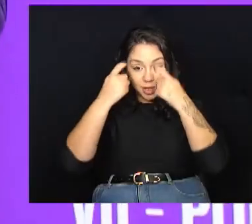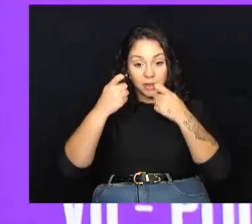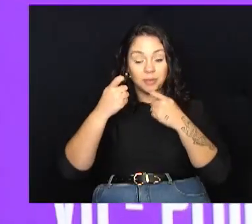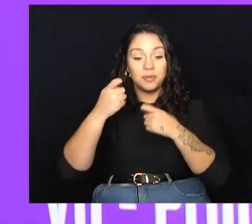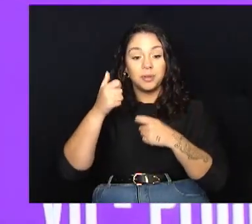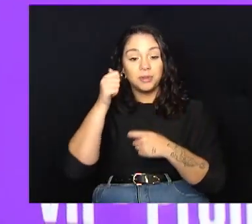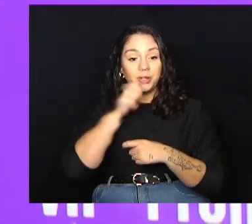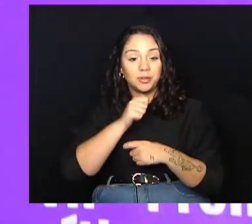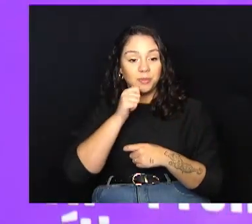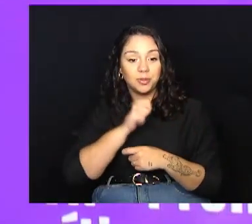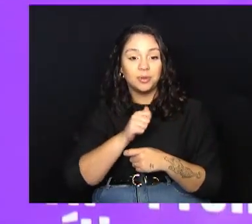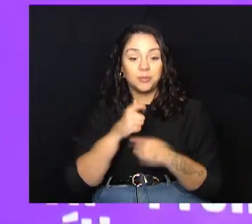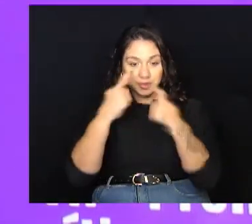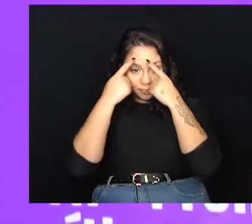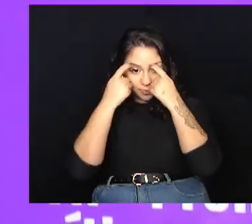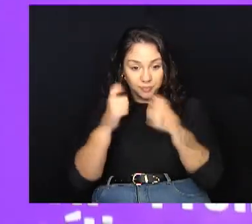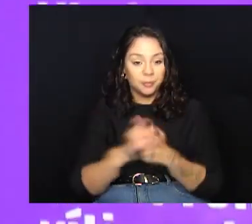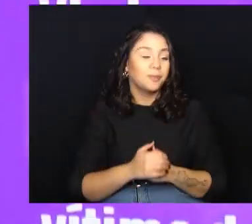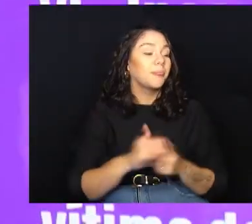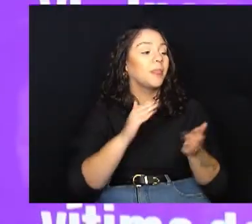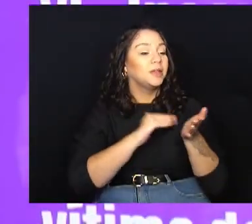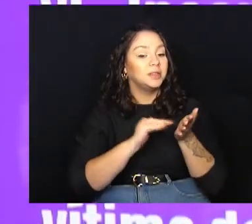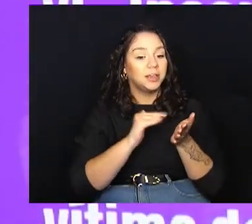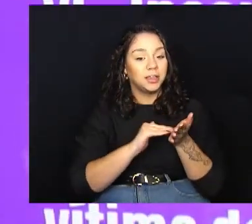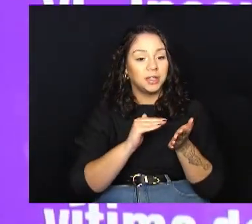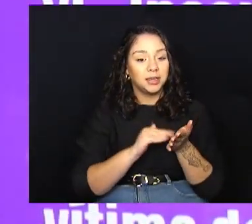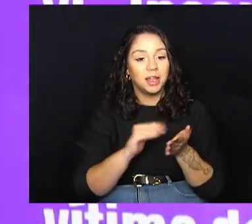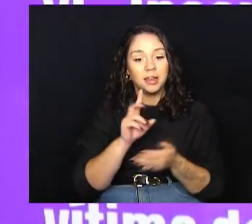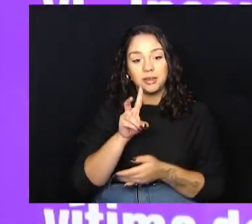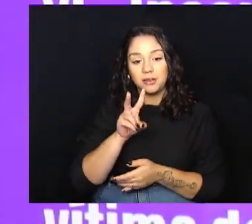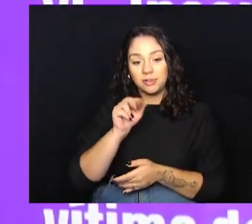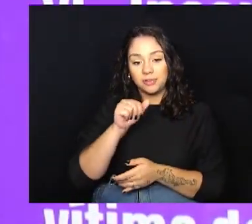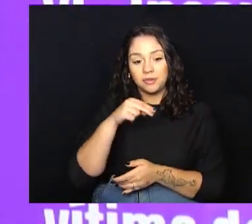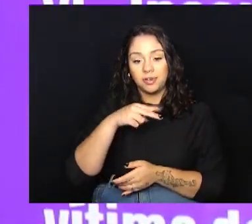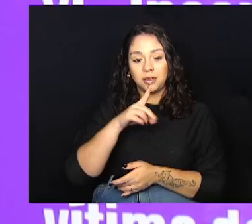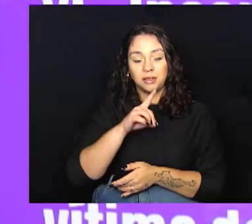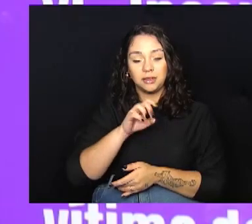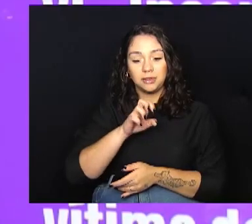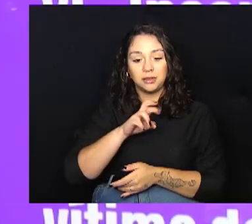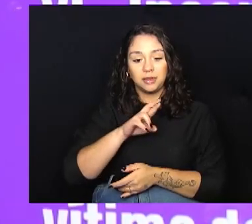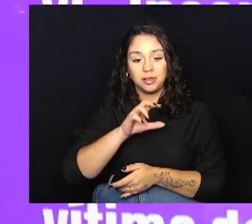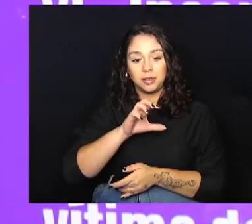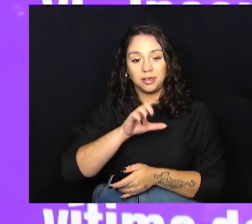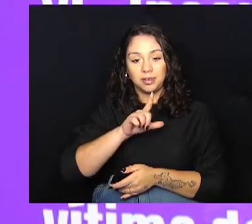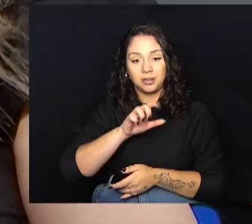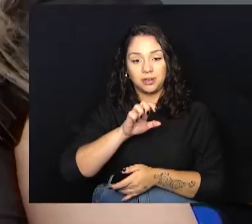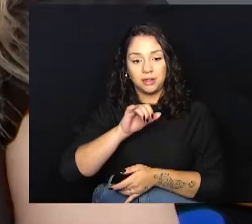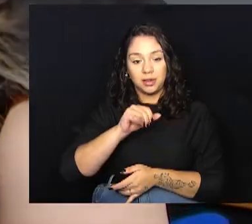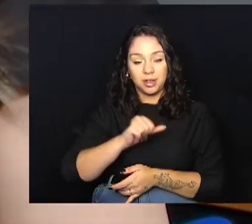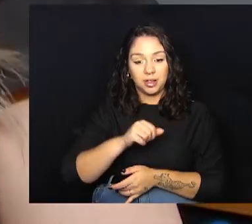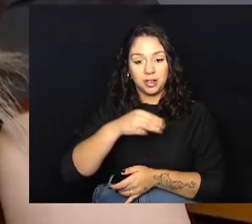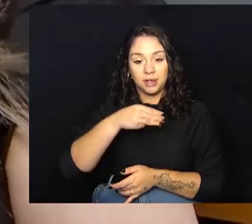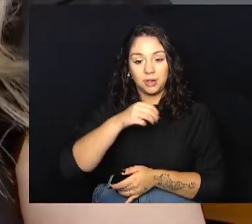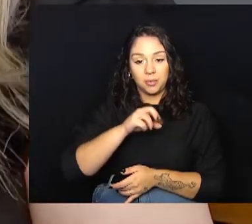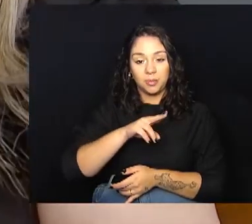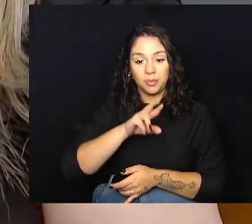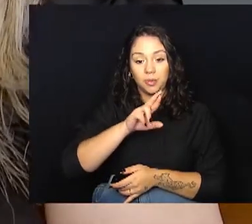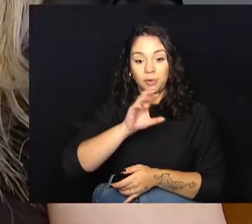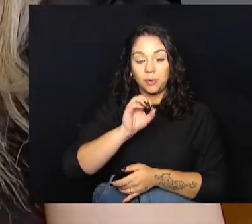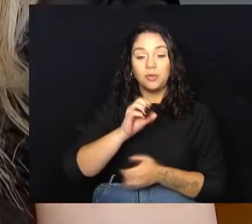mulheres a Secretária de Assistência Social vandercleia moro explica como vai funcionar o selo